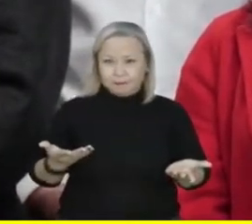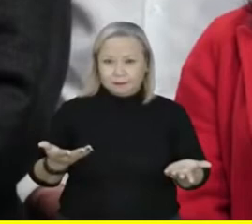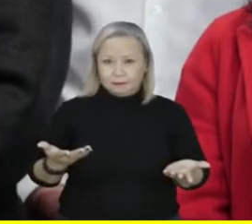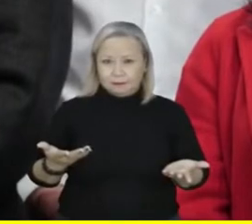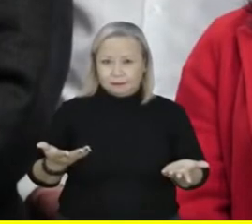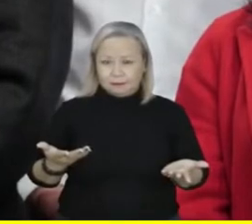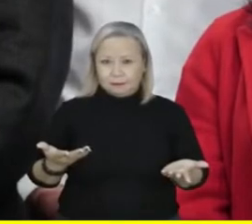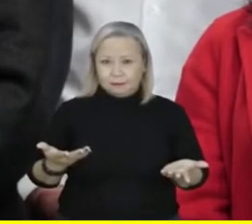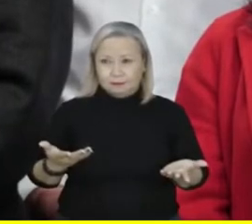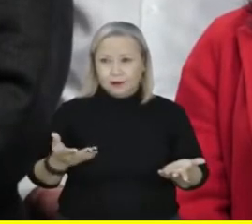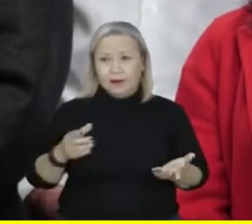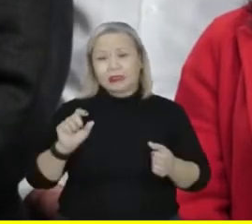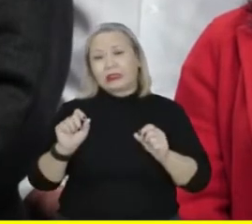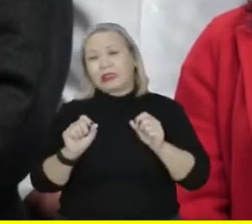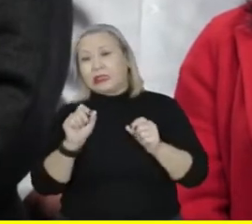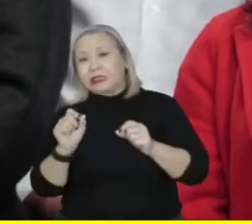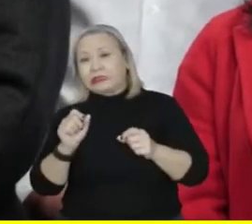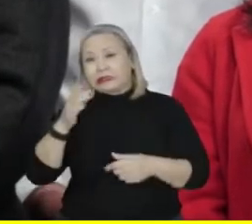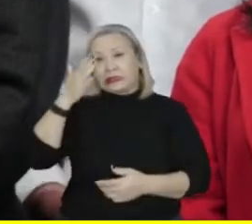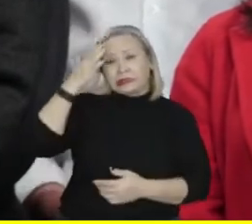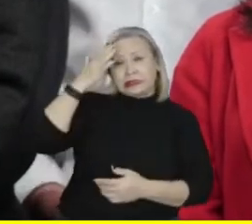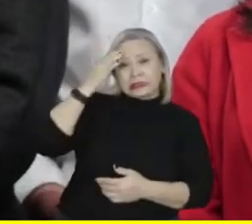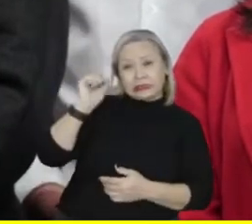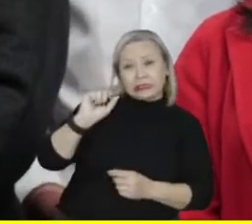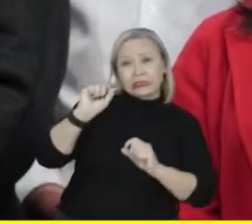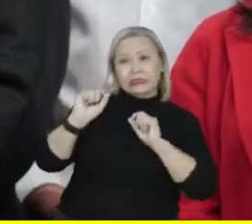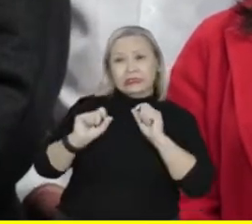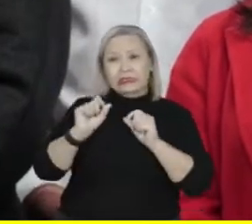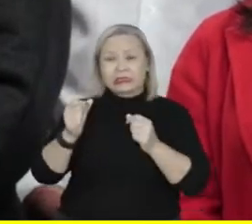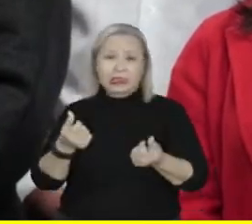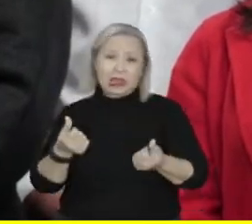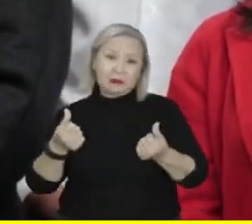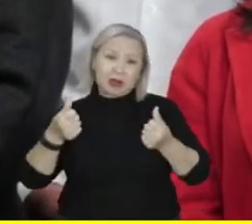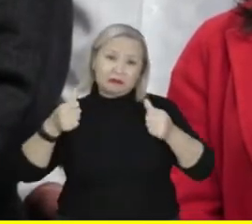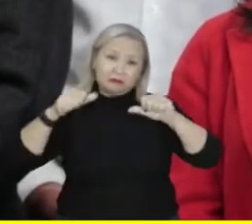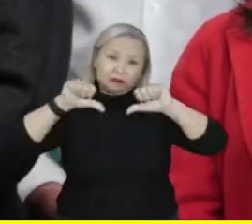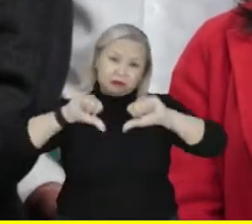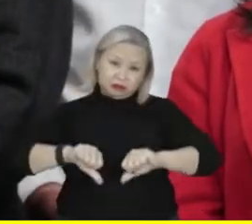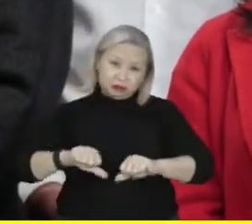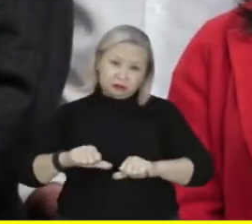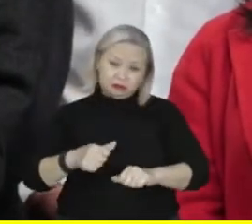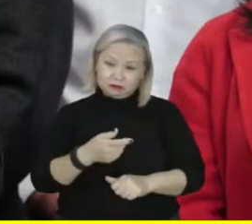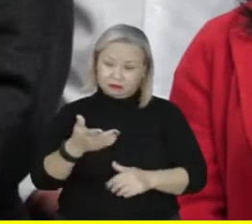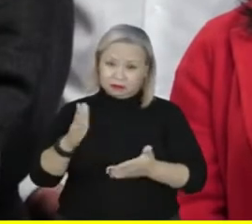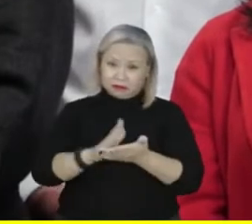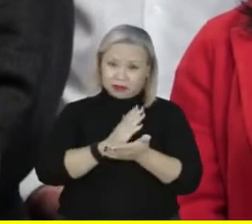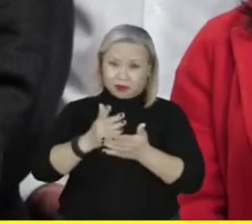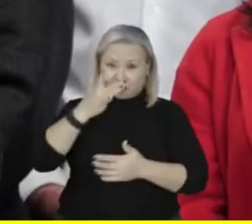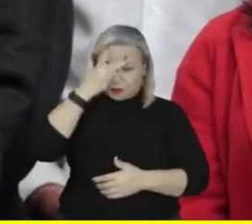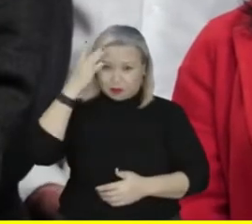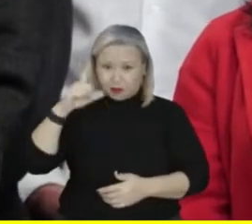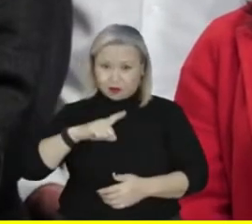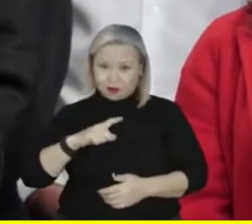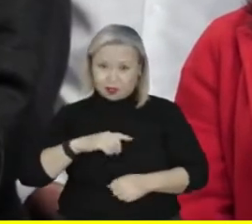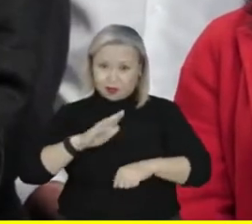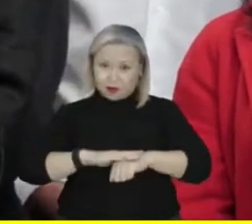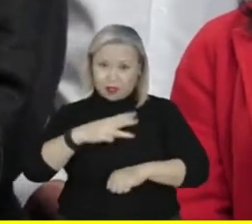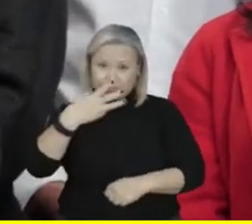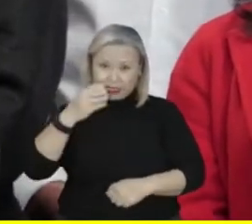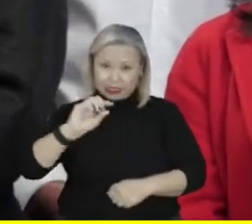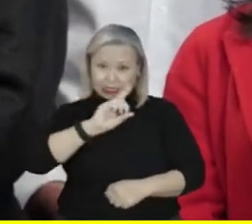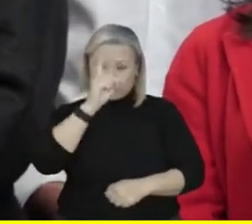Quem sabe Para desgraça de alguns eu tenho mais 30 dias para fazer campanha